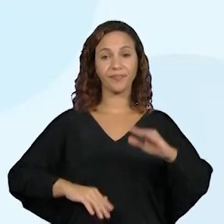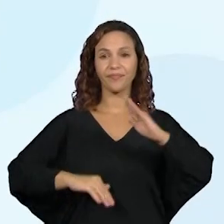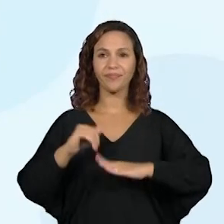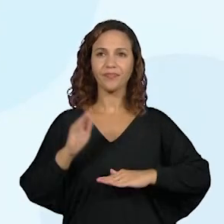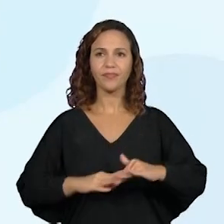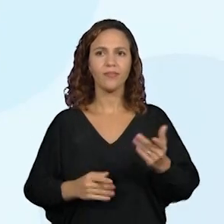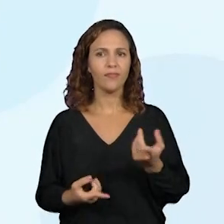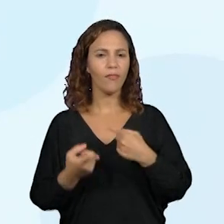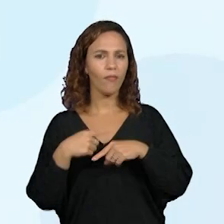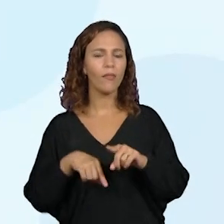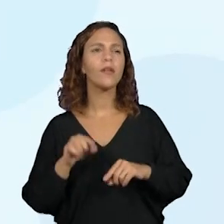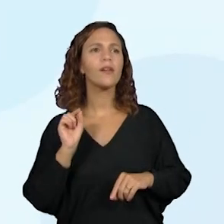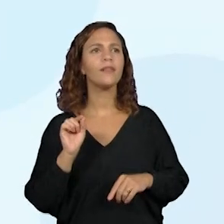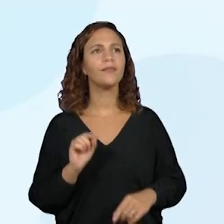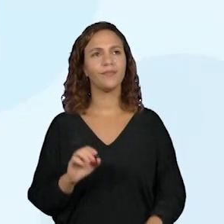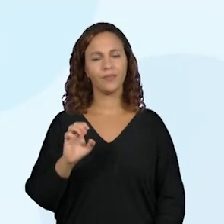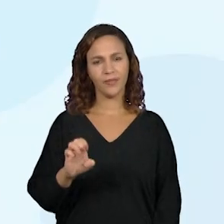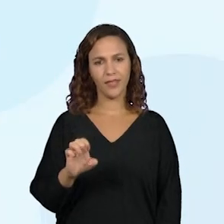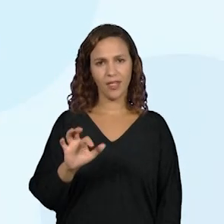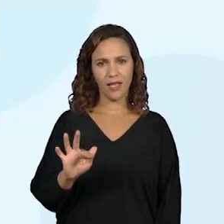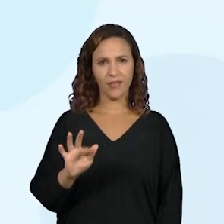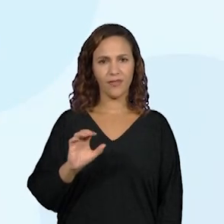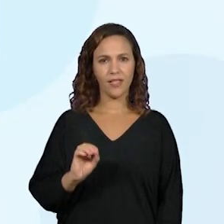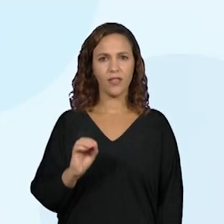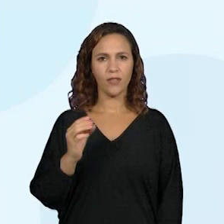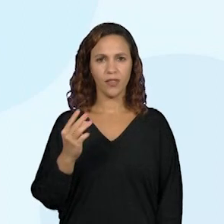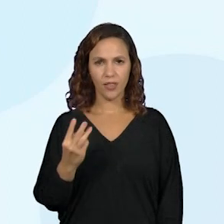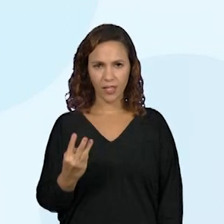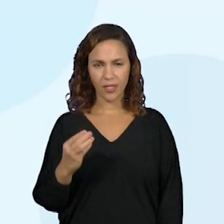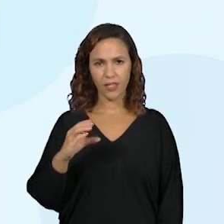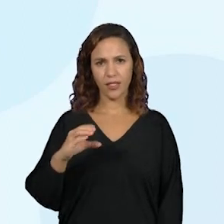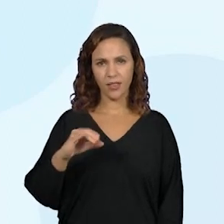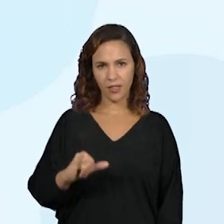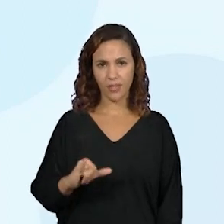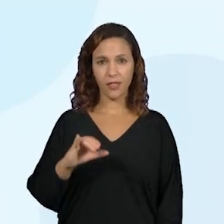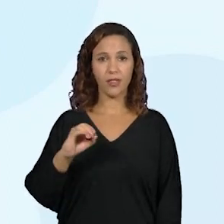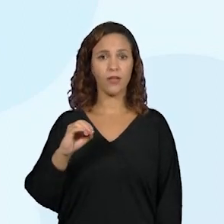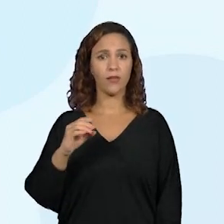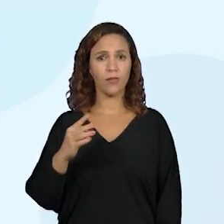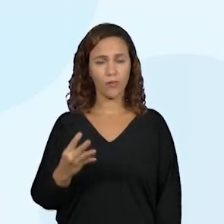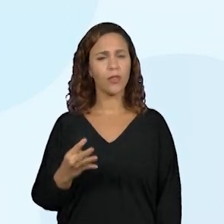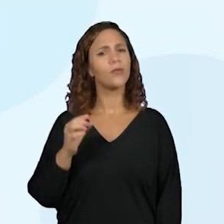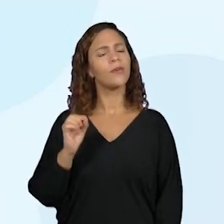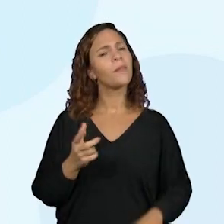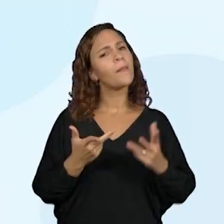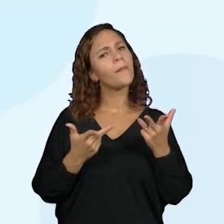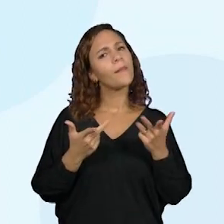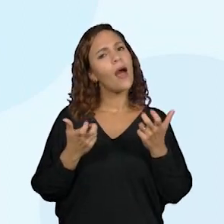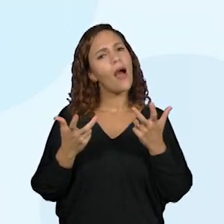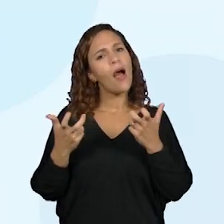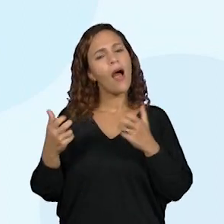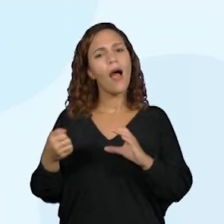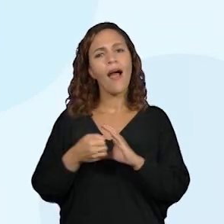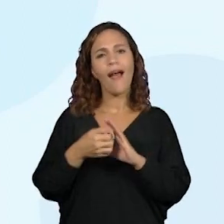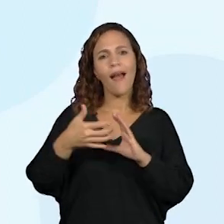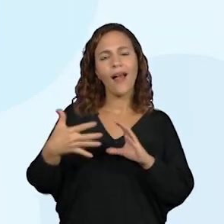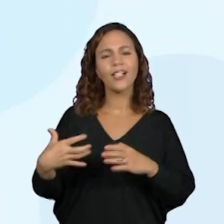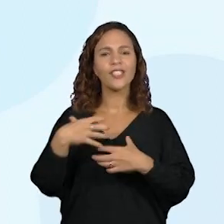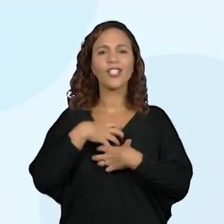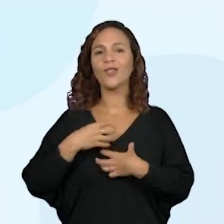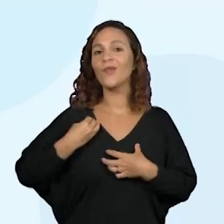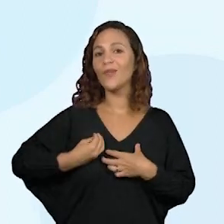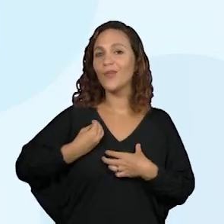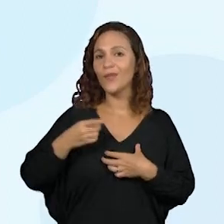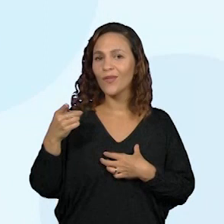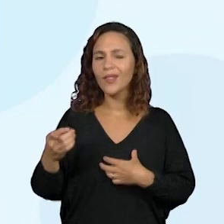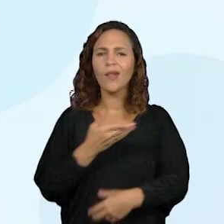habilidade dessa aula é af-03 604 identificar cá a música sobre o modo de vida